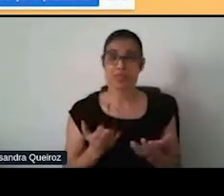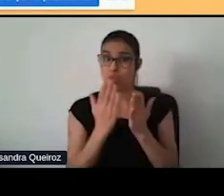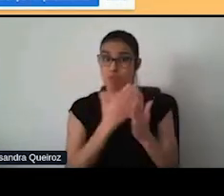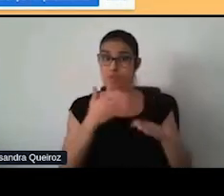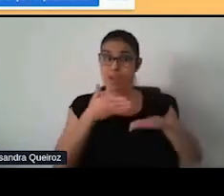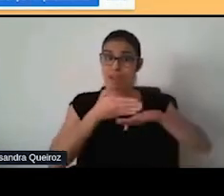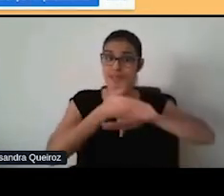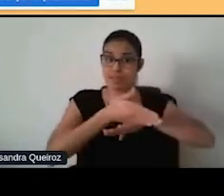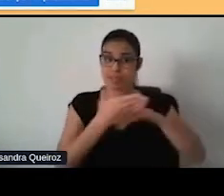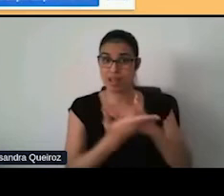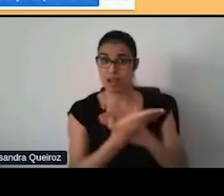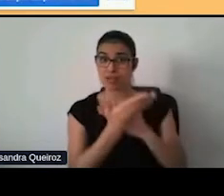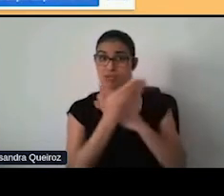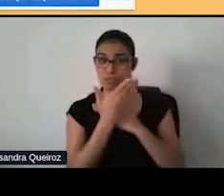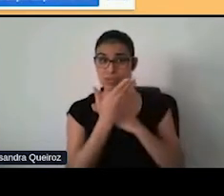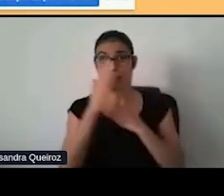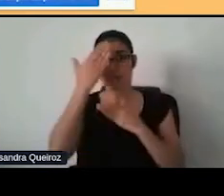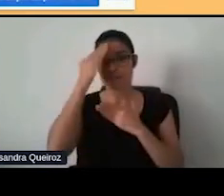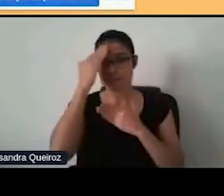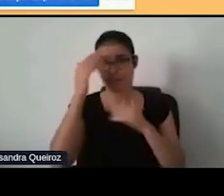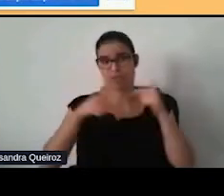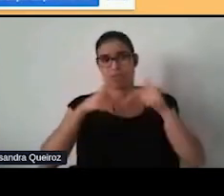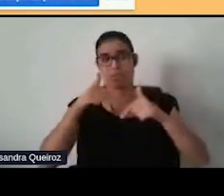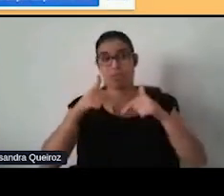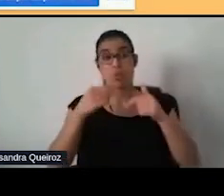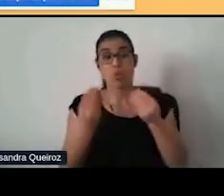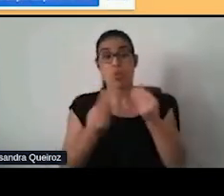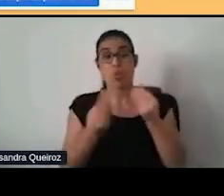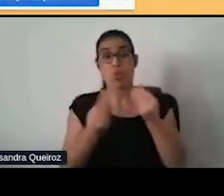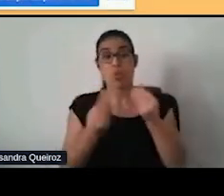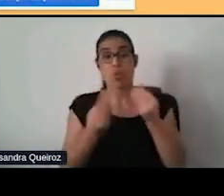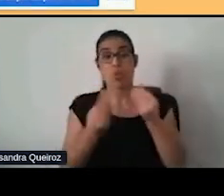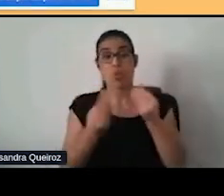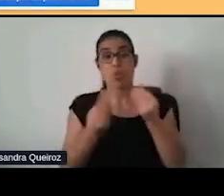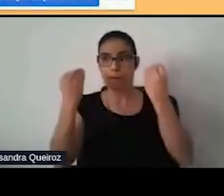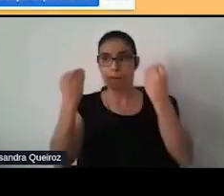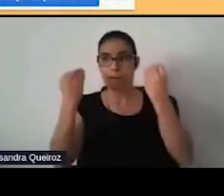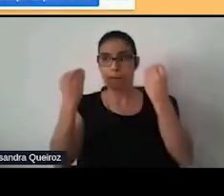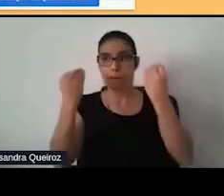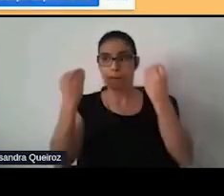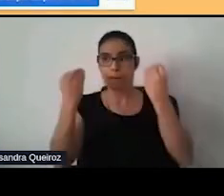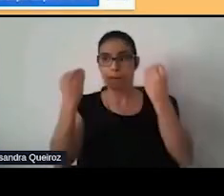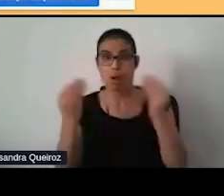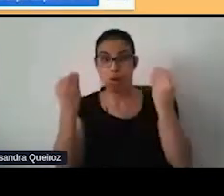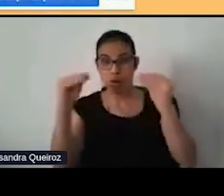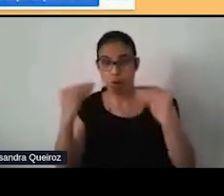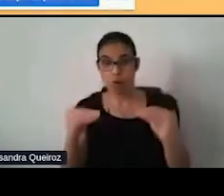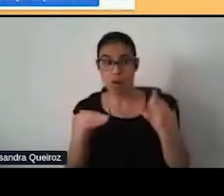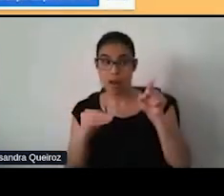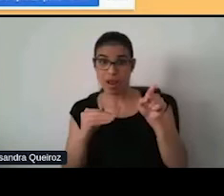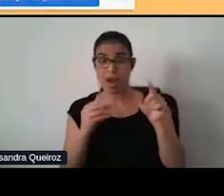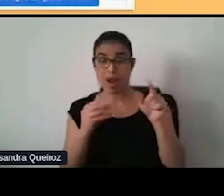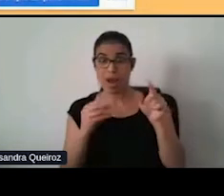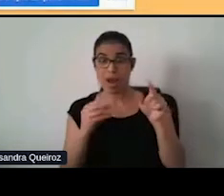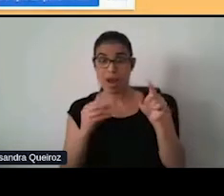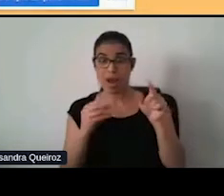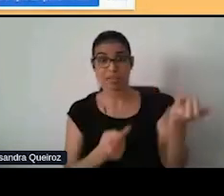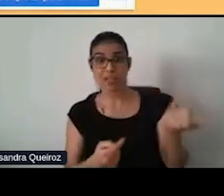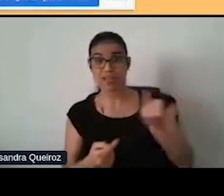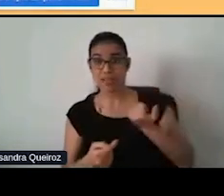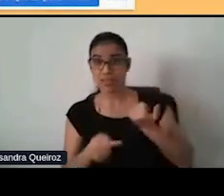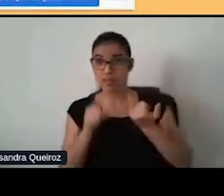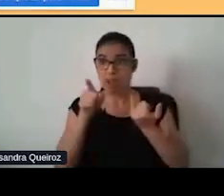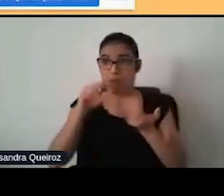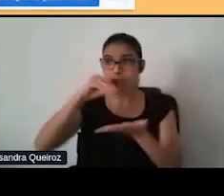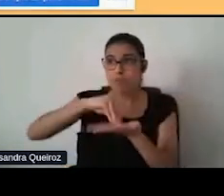dia que podem facilitar todo esse processo, que já te avisam, olha, está faltando isso, está faltando aquilo. Então, pelo